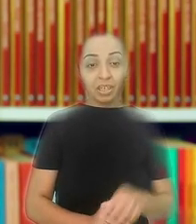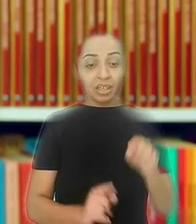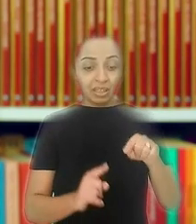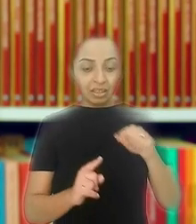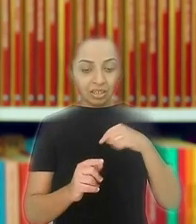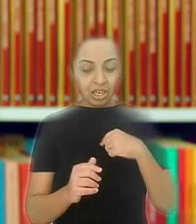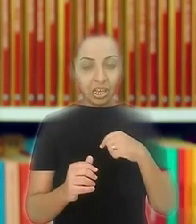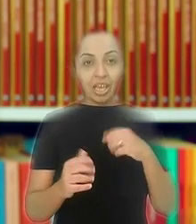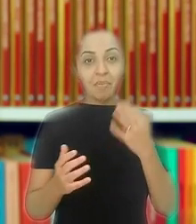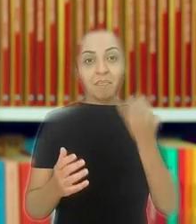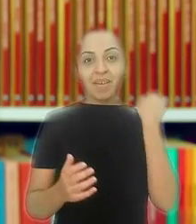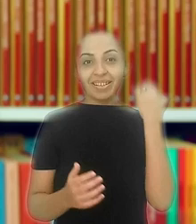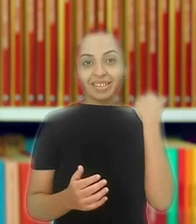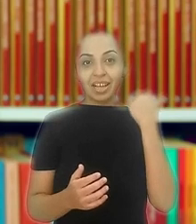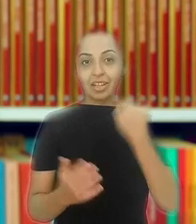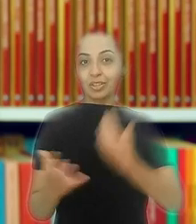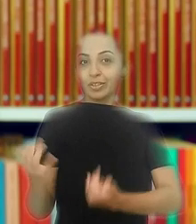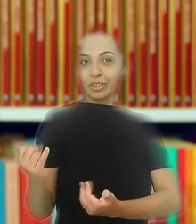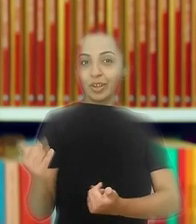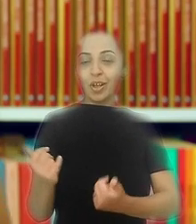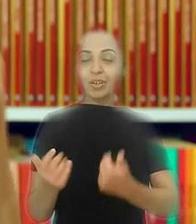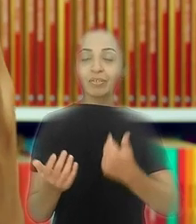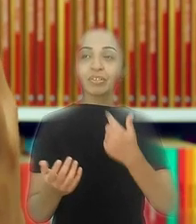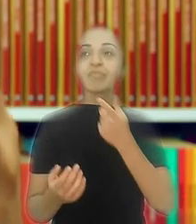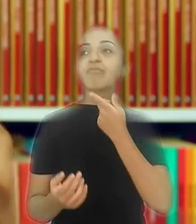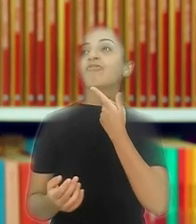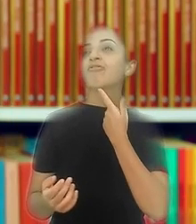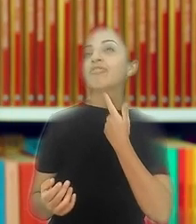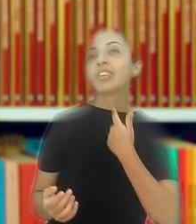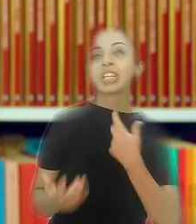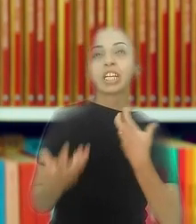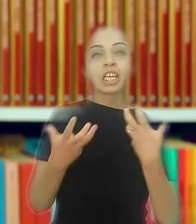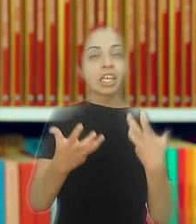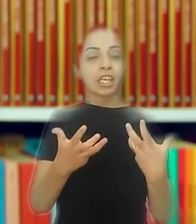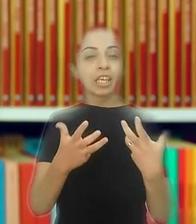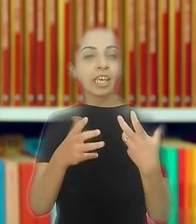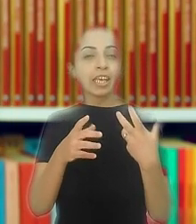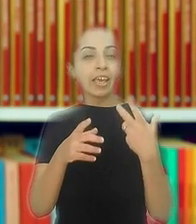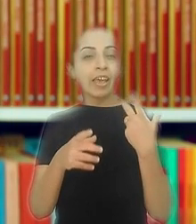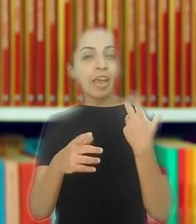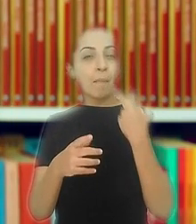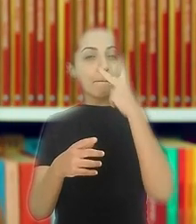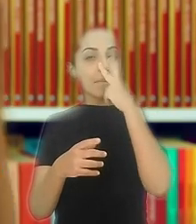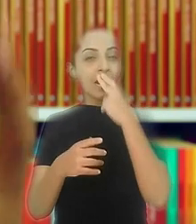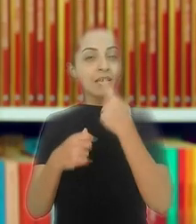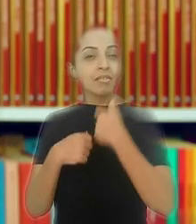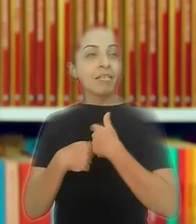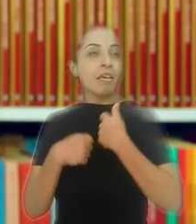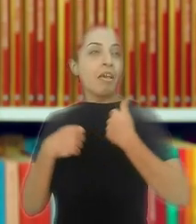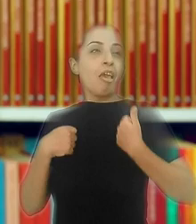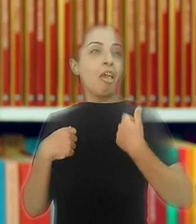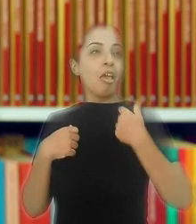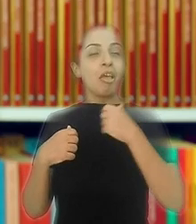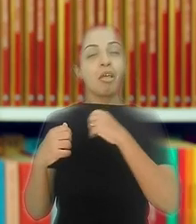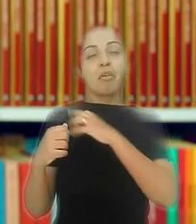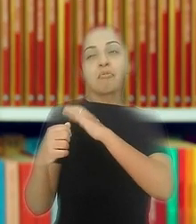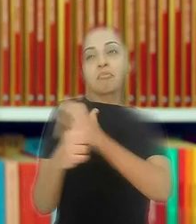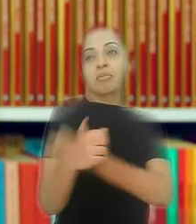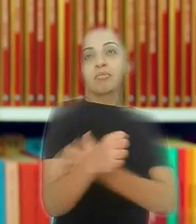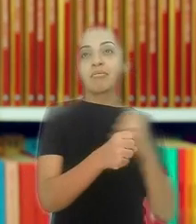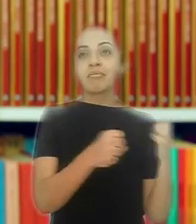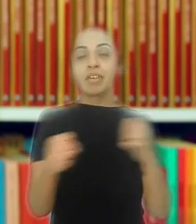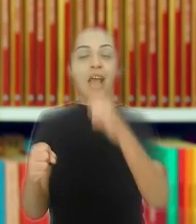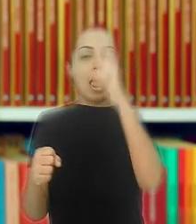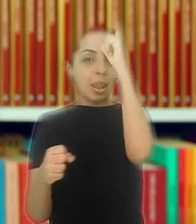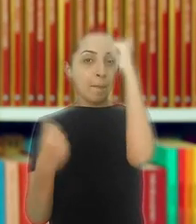Pou e como ele vai mudando desde o jovem que tinha grande vontade de ter atos eróticos a favor do seu país